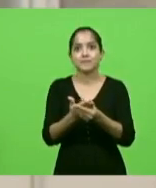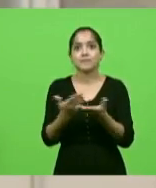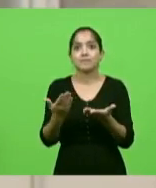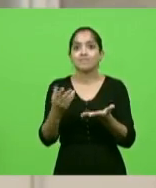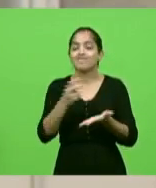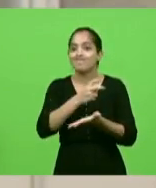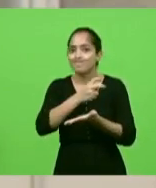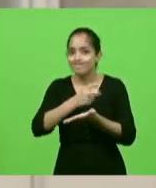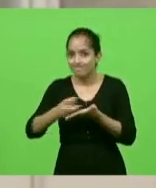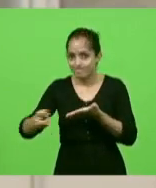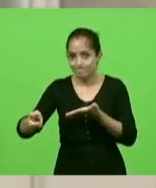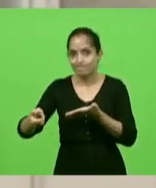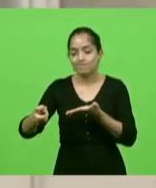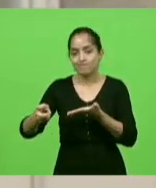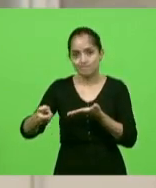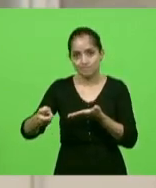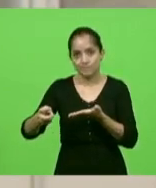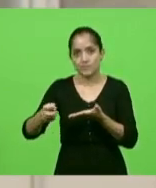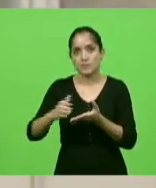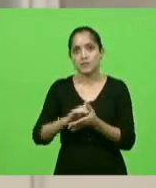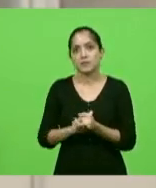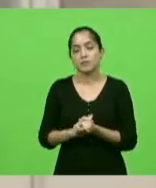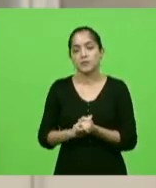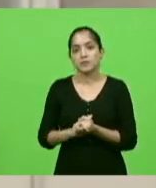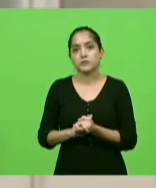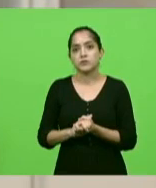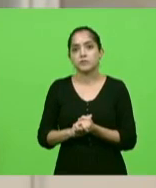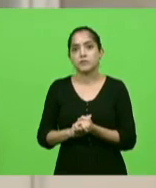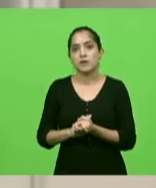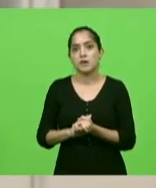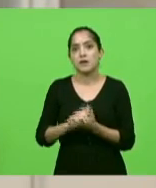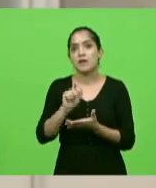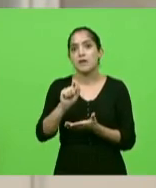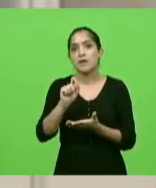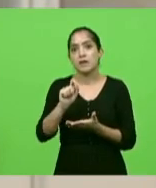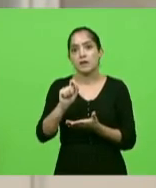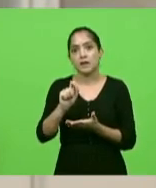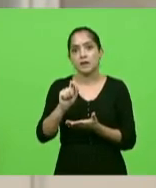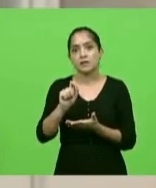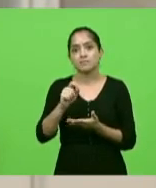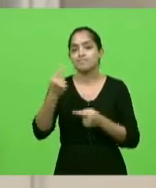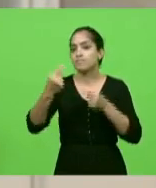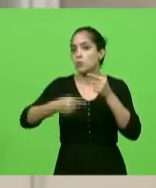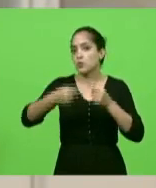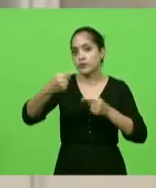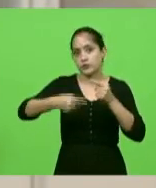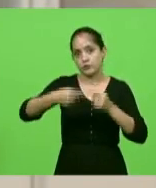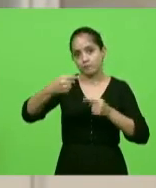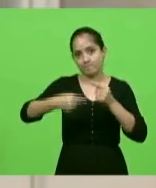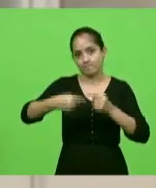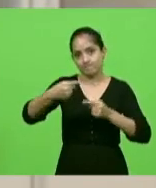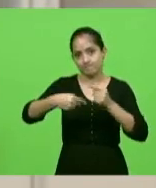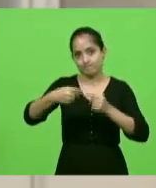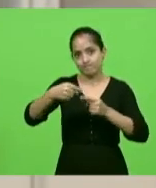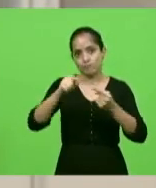de vítima ele é um processo é eminentemente político